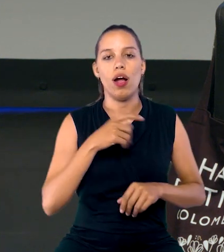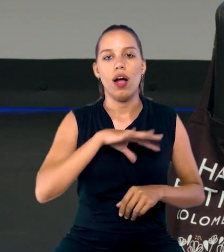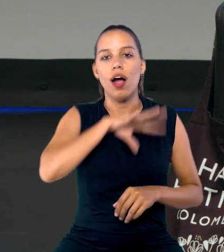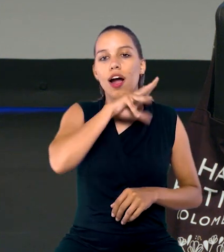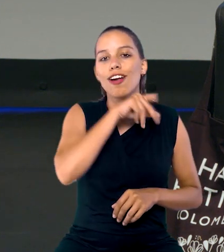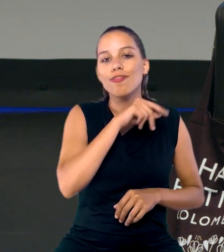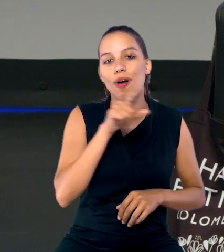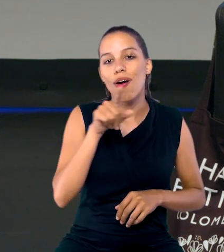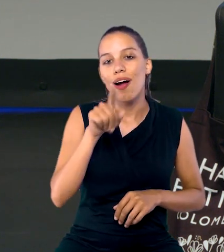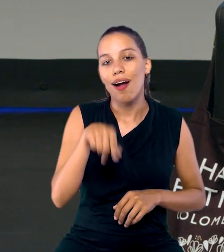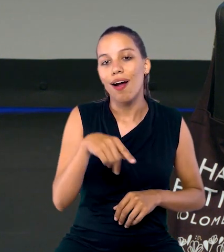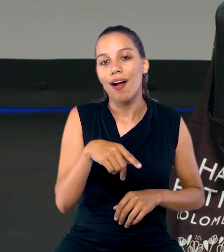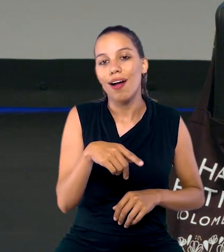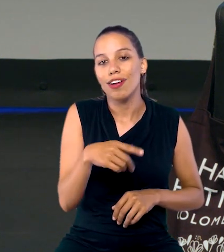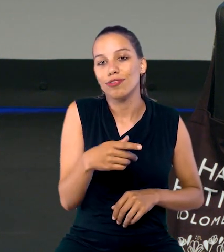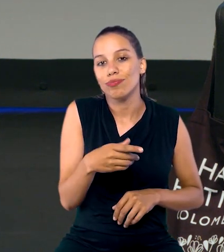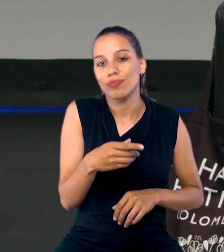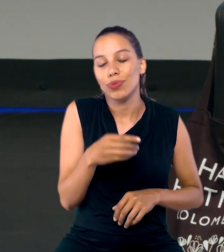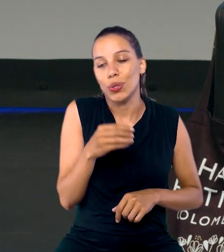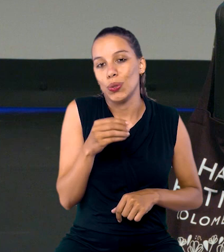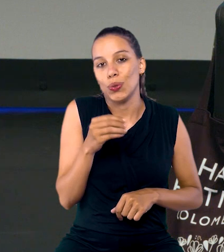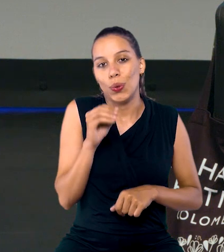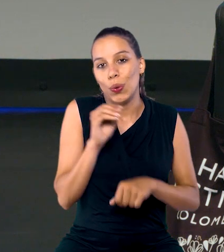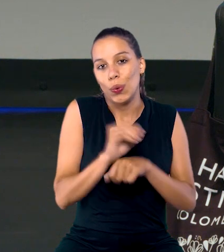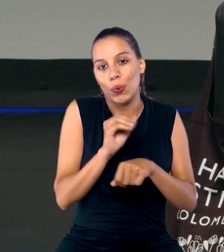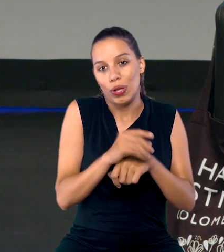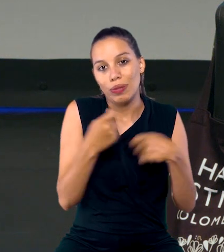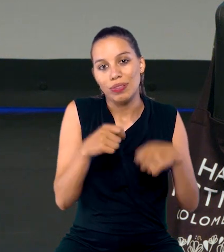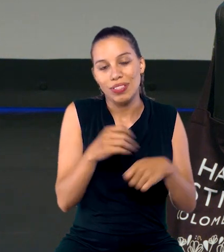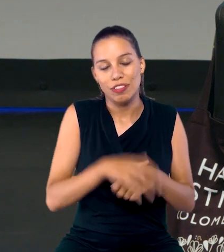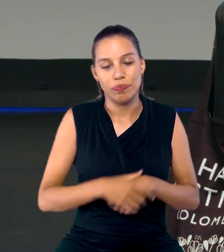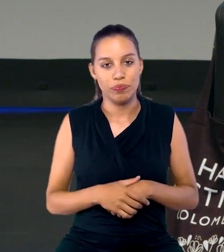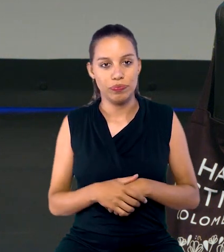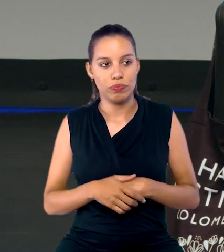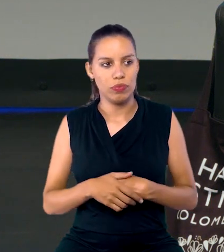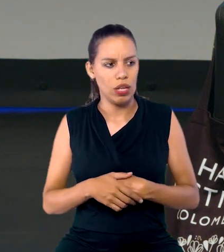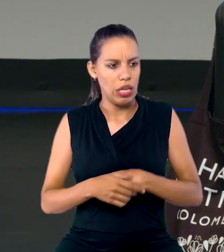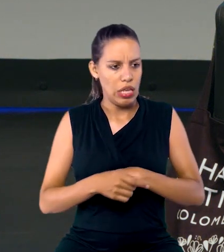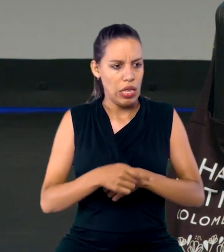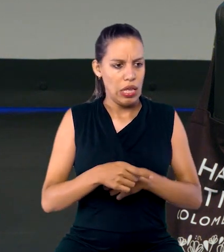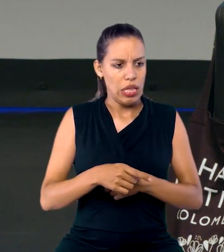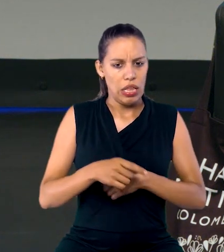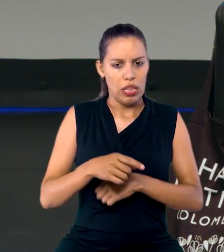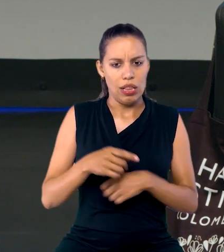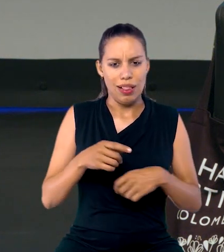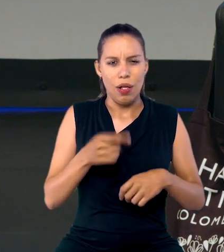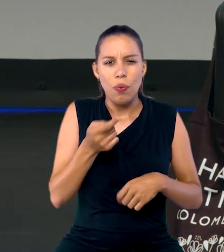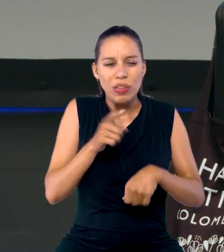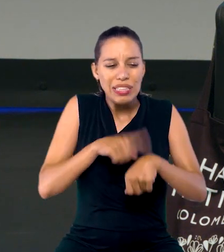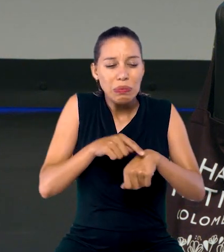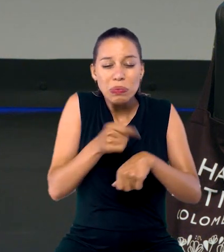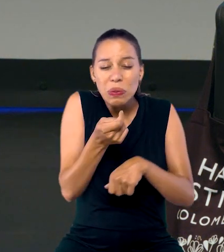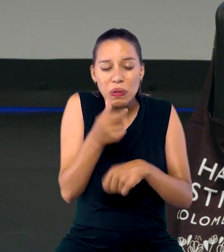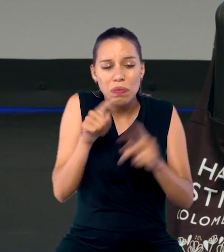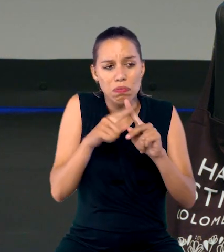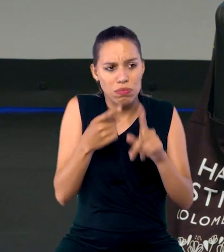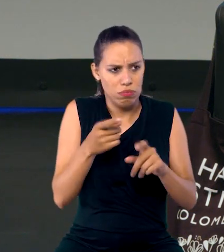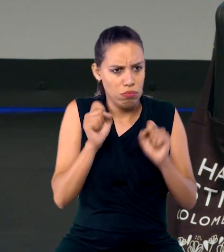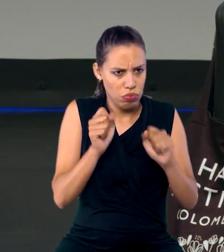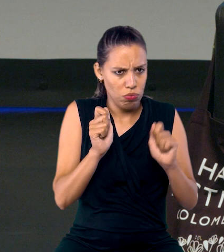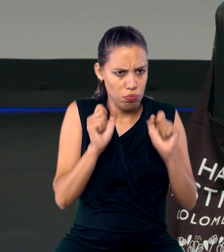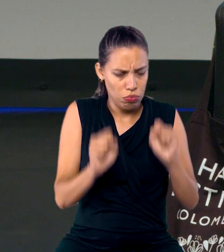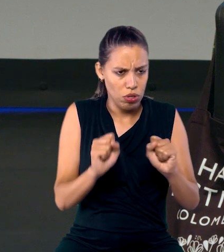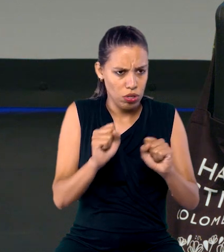a gente está com o tempo fechandinho aqui, mas dá tempo de uma última pergunta. Alguém gostaria de encerrar aqui a